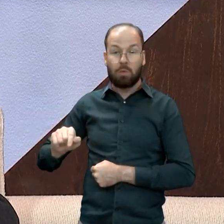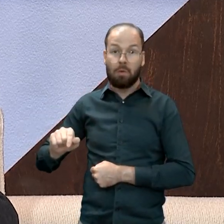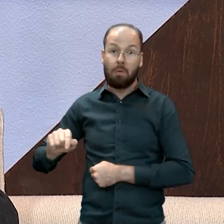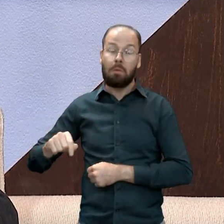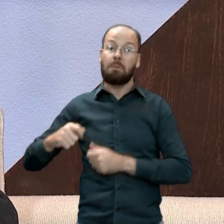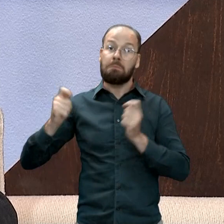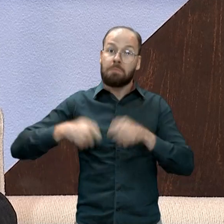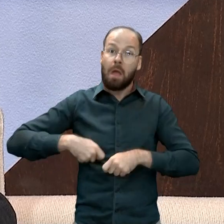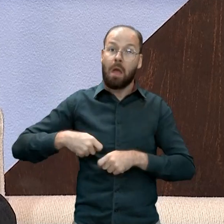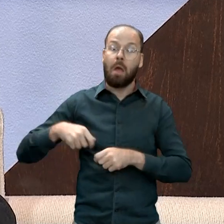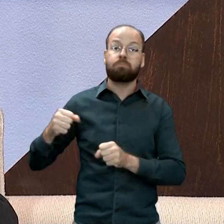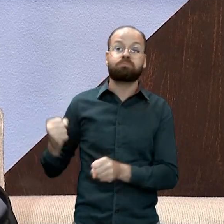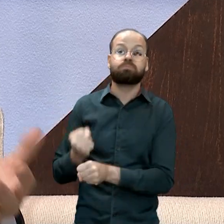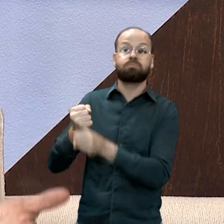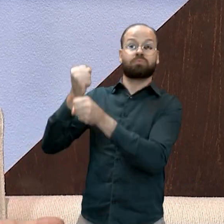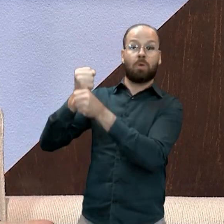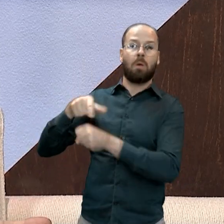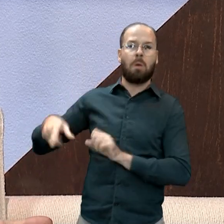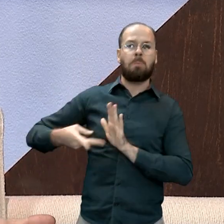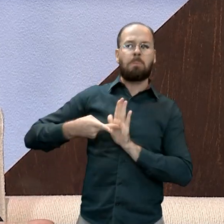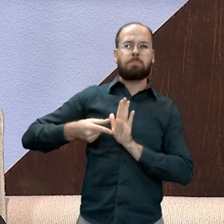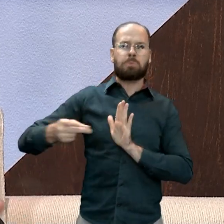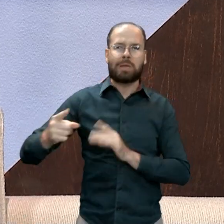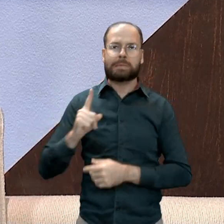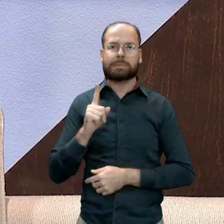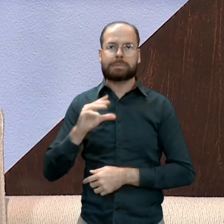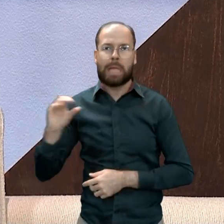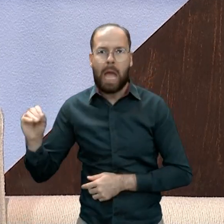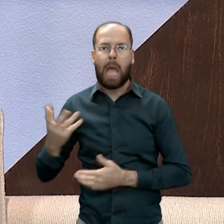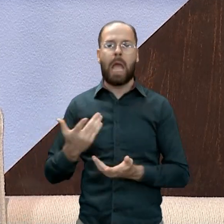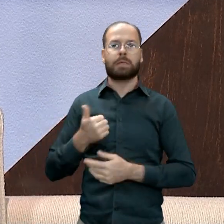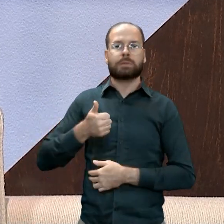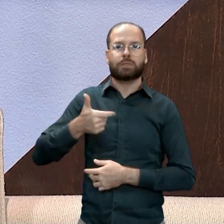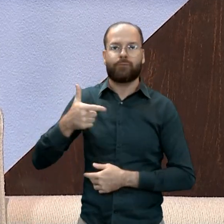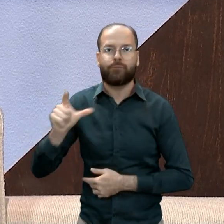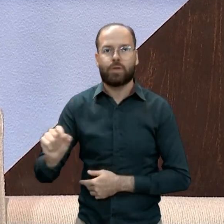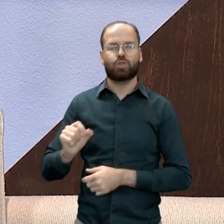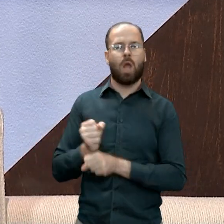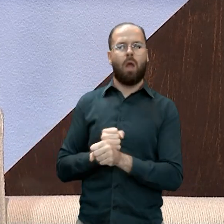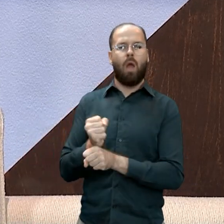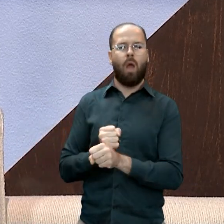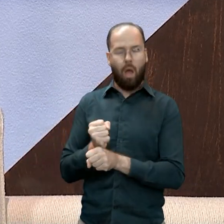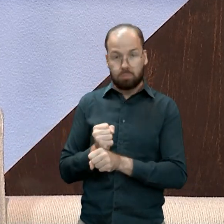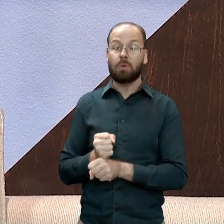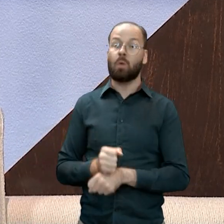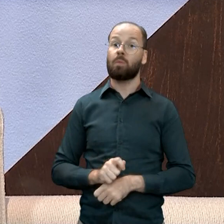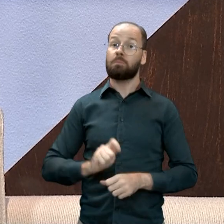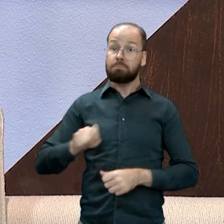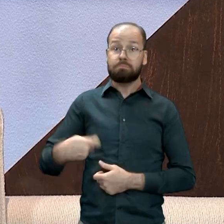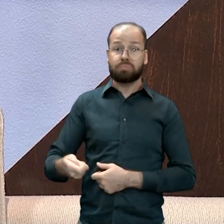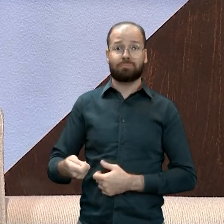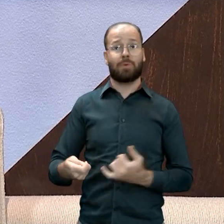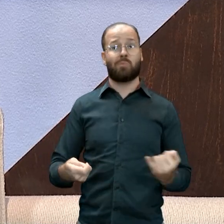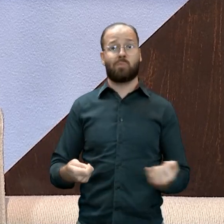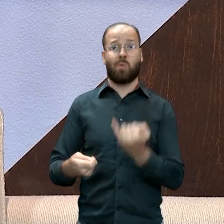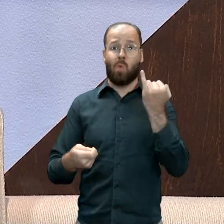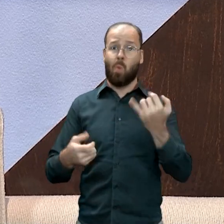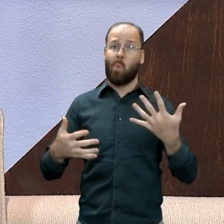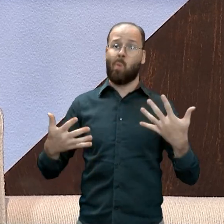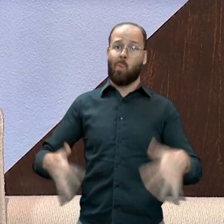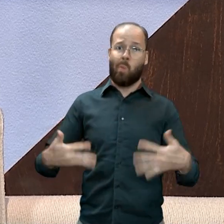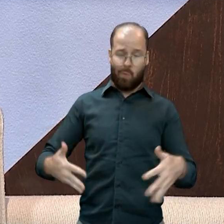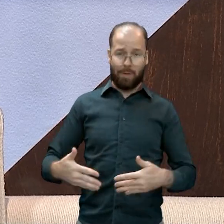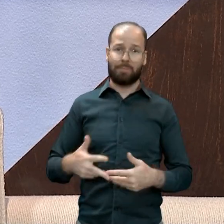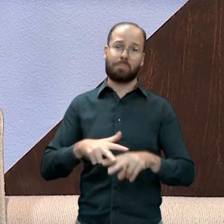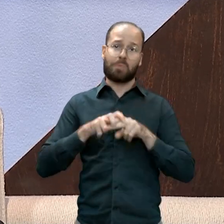de 120 anos, assim como o projeto demandar, isso é uma coisa muito importante. Então, esse